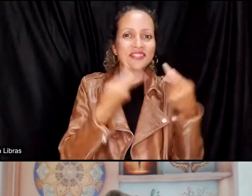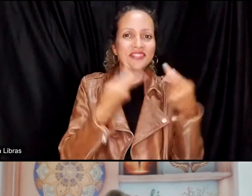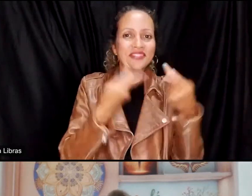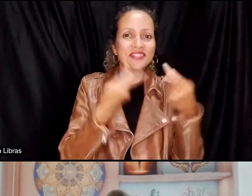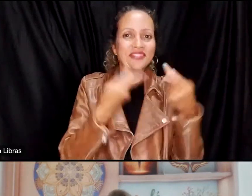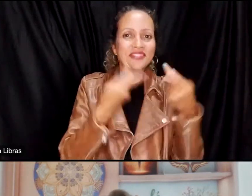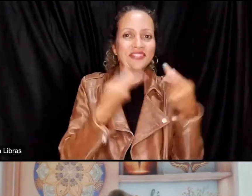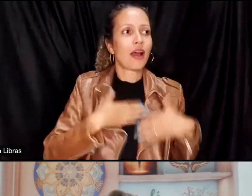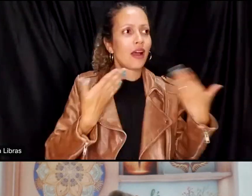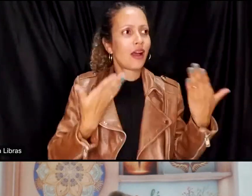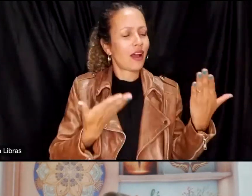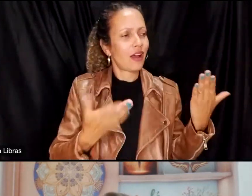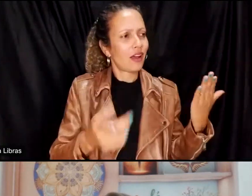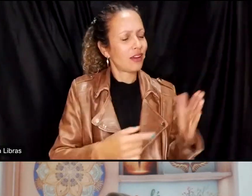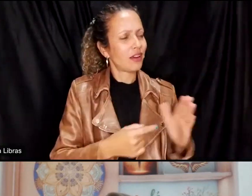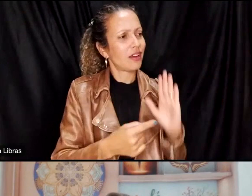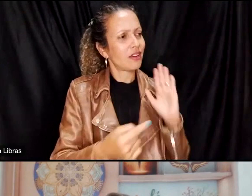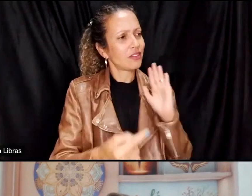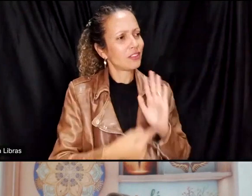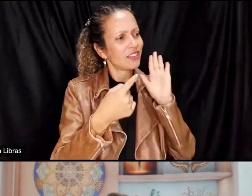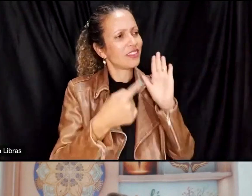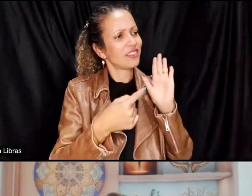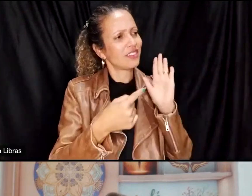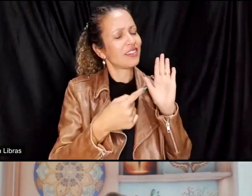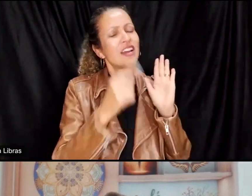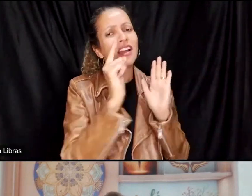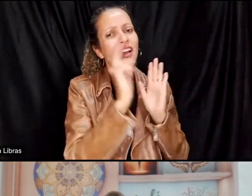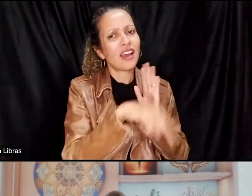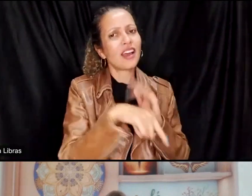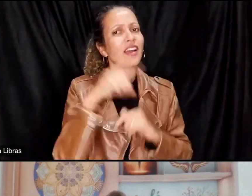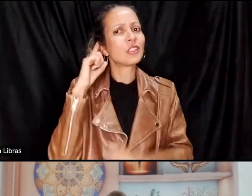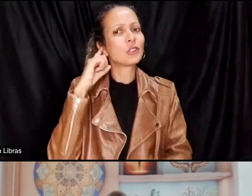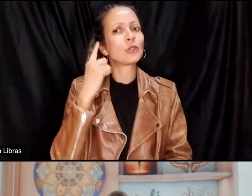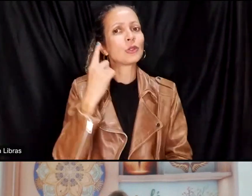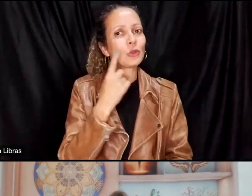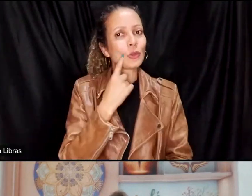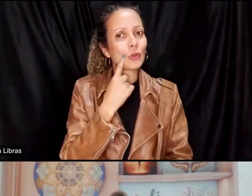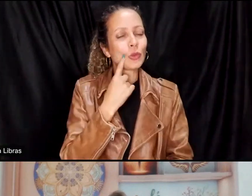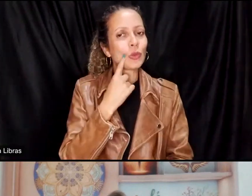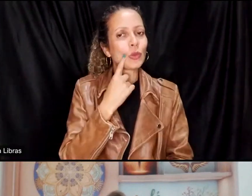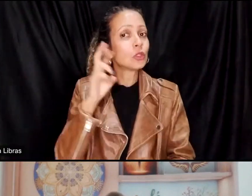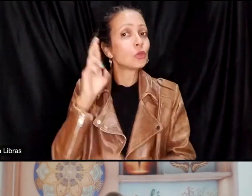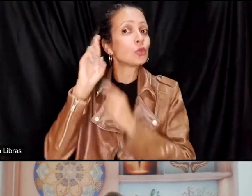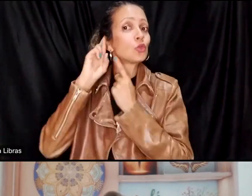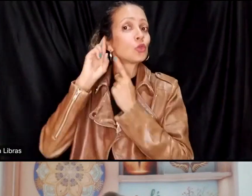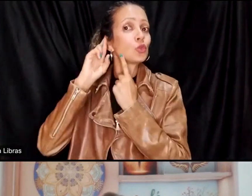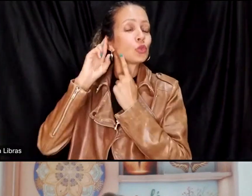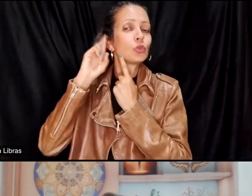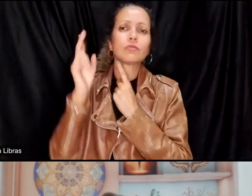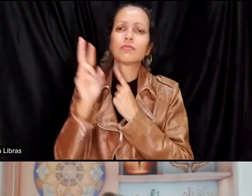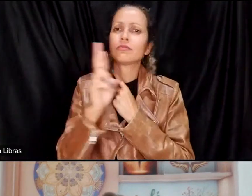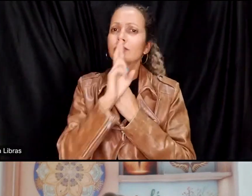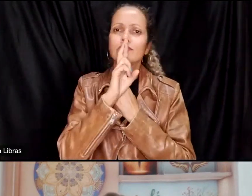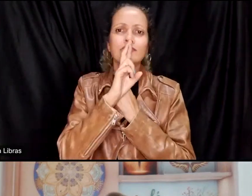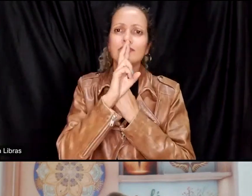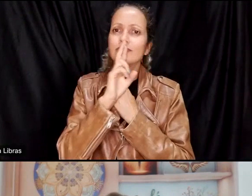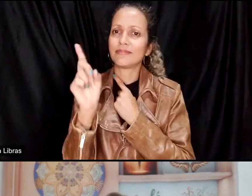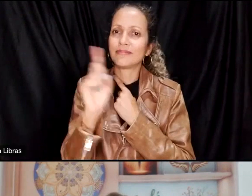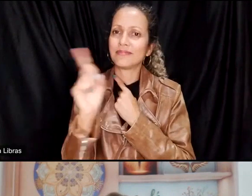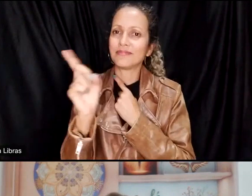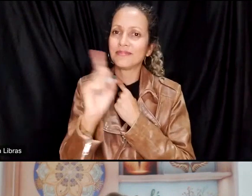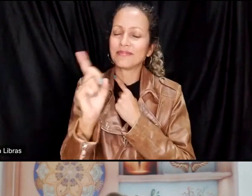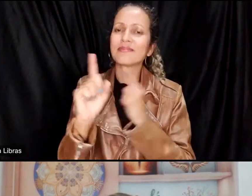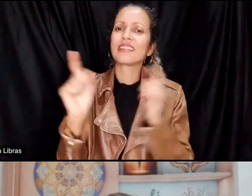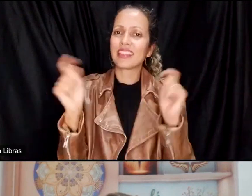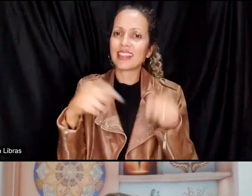na verdade, elas não são mudas. É, elas desenvolvem, né? É, elas podem desenvolver, e elas